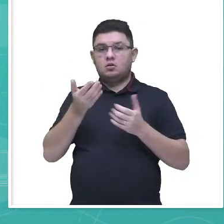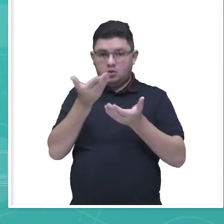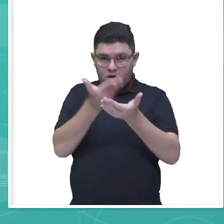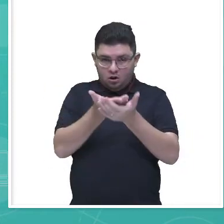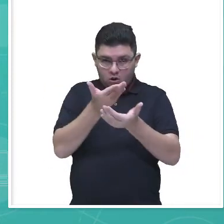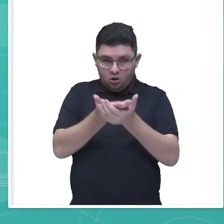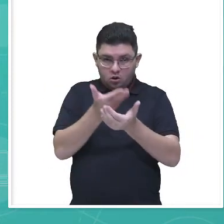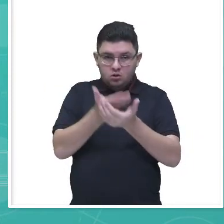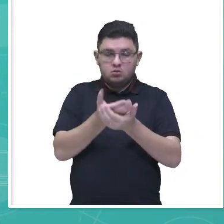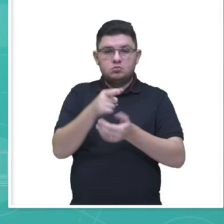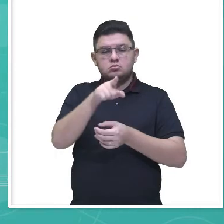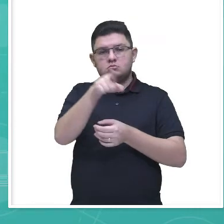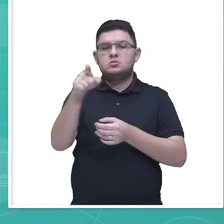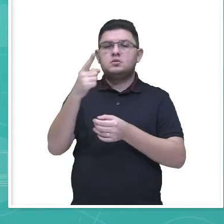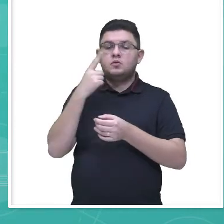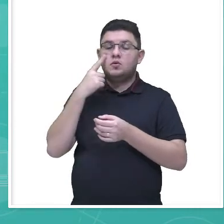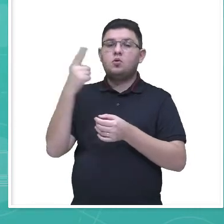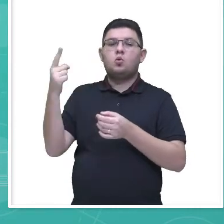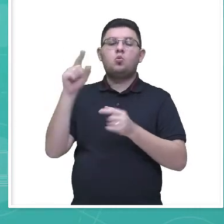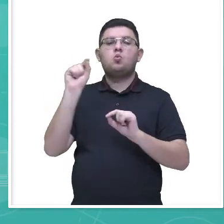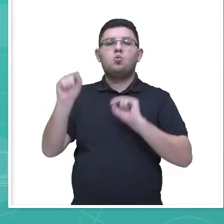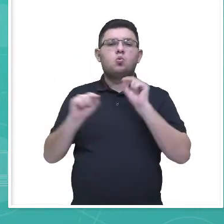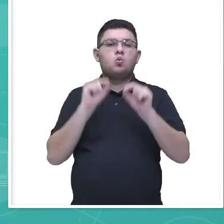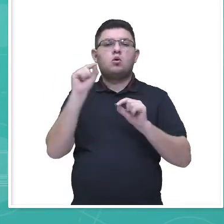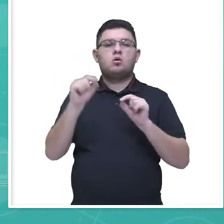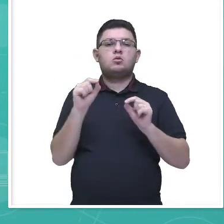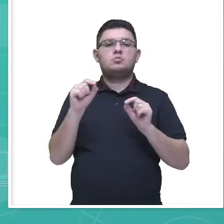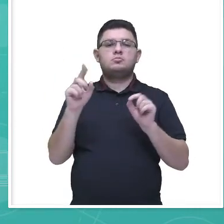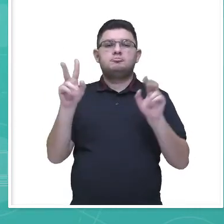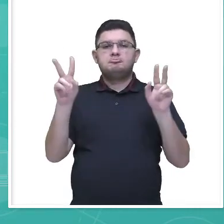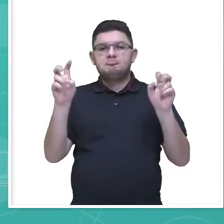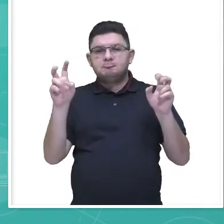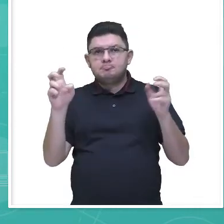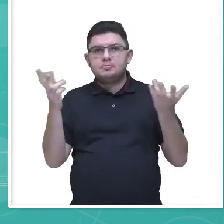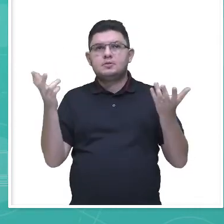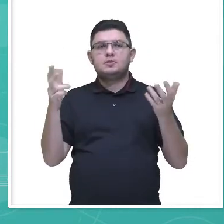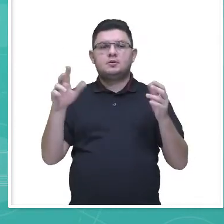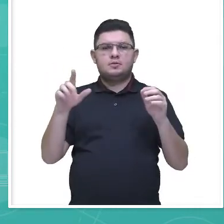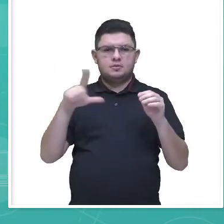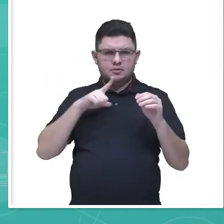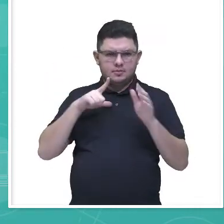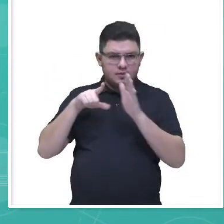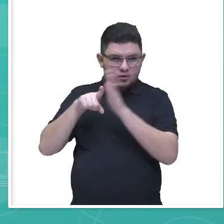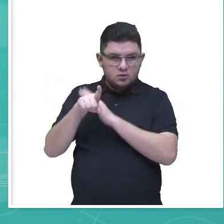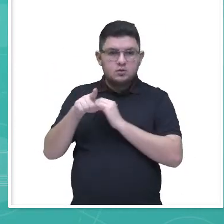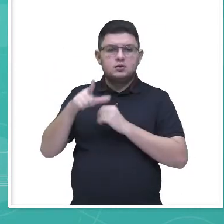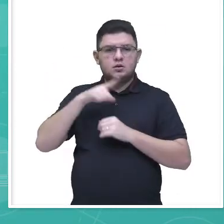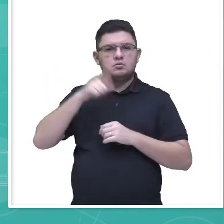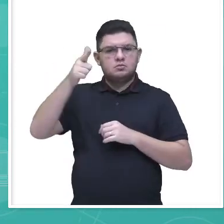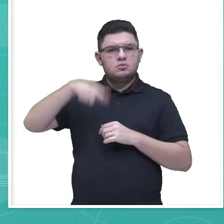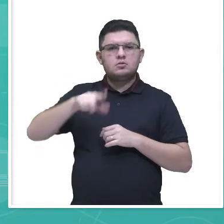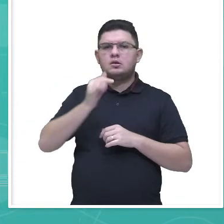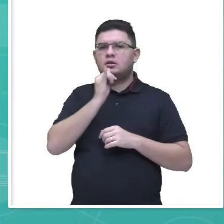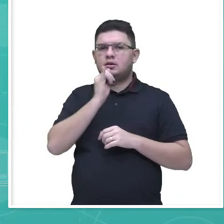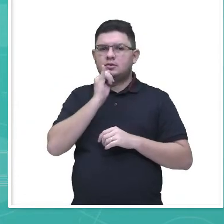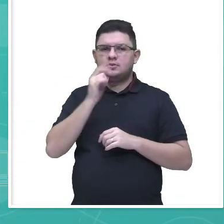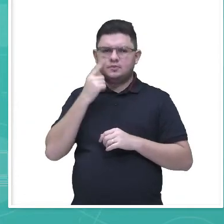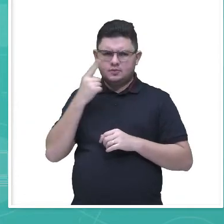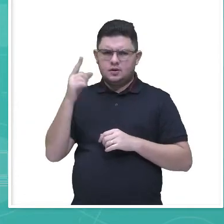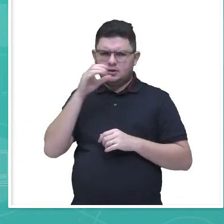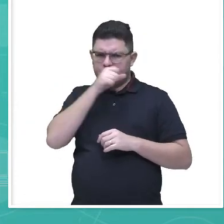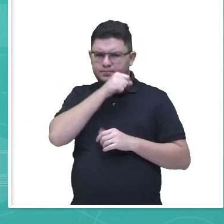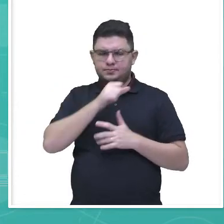gente visualizou um pouco mais ali sobre as questões. A gente ainda tem mais um exemplo aí na nossa próxima imagem. Vamos ler rapidinho? Olha